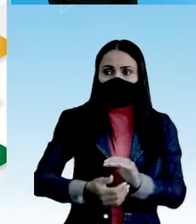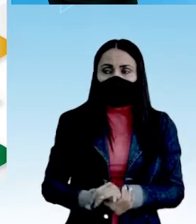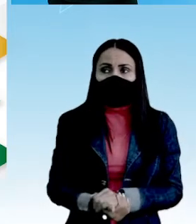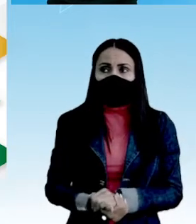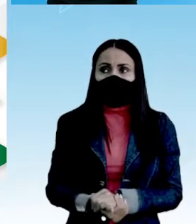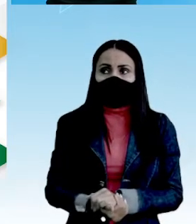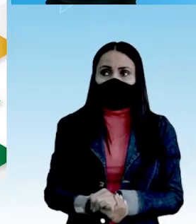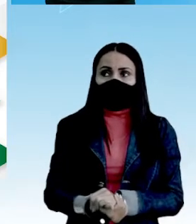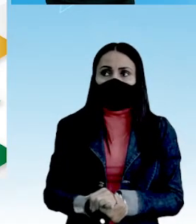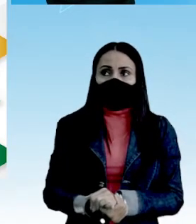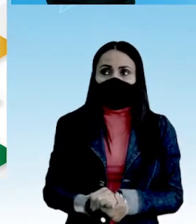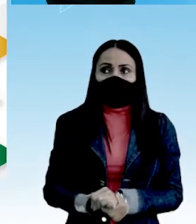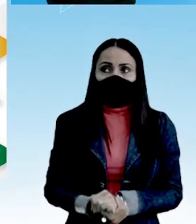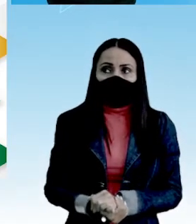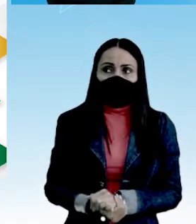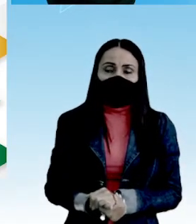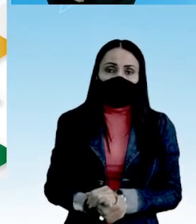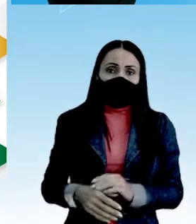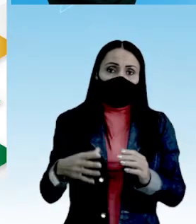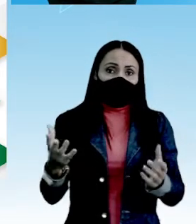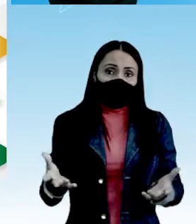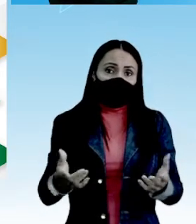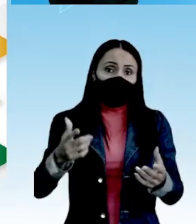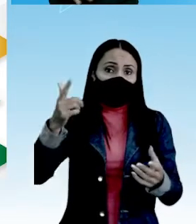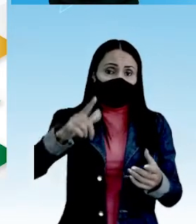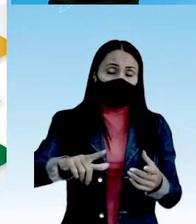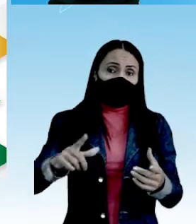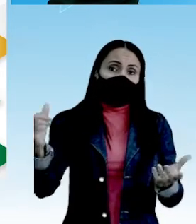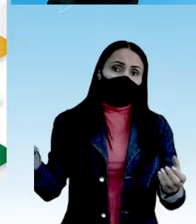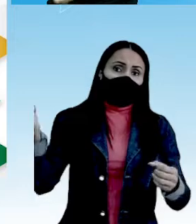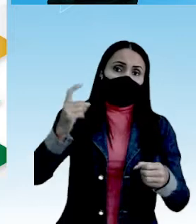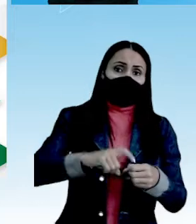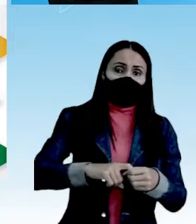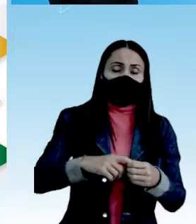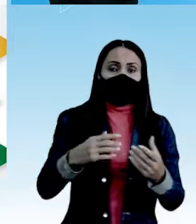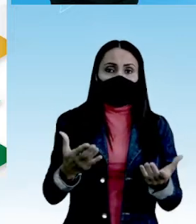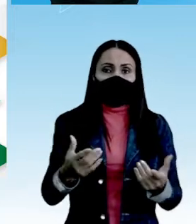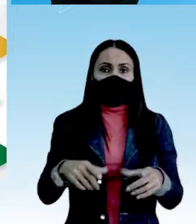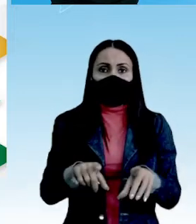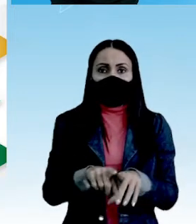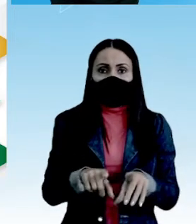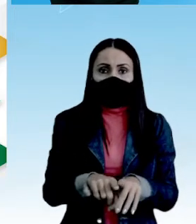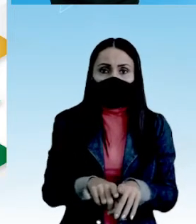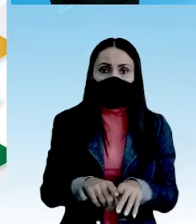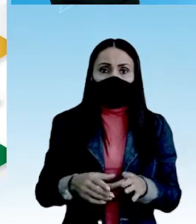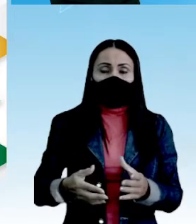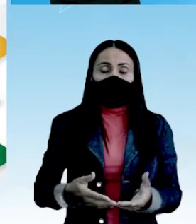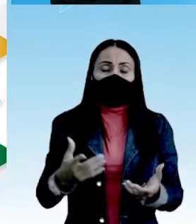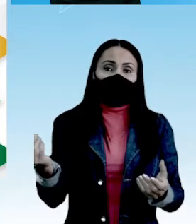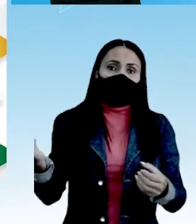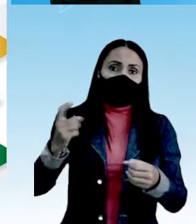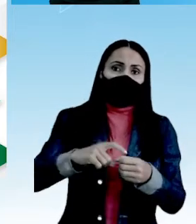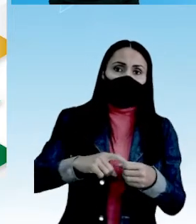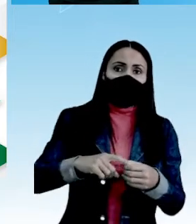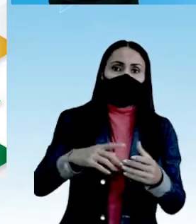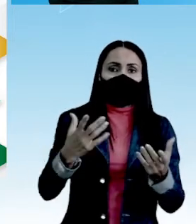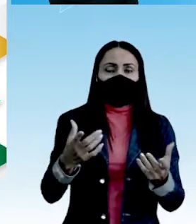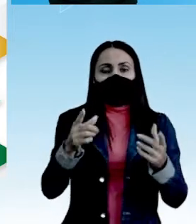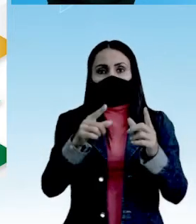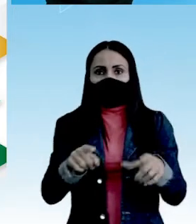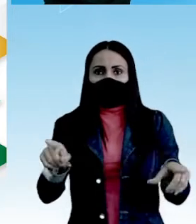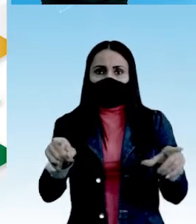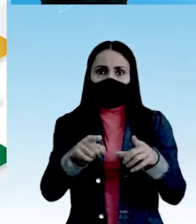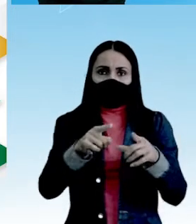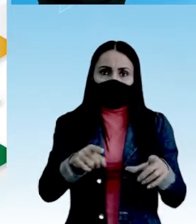ele deixou, né? Para ficar com outra, voltar para ex, né? E até a música Back to Black, de volta ao luto, né? De volta ao